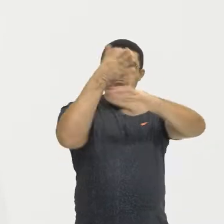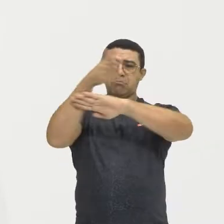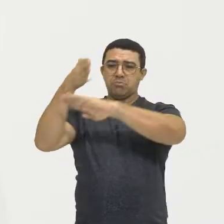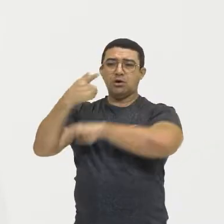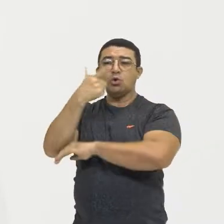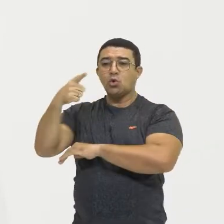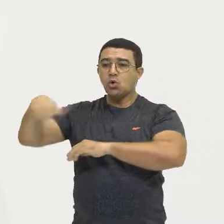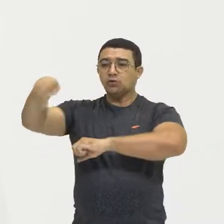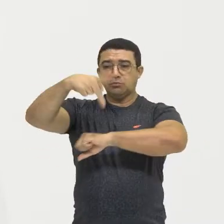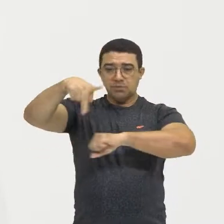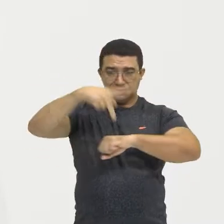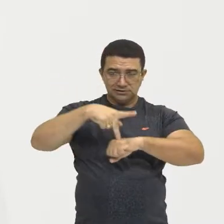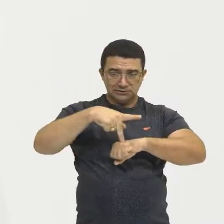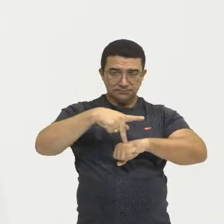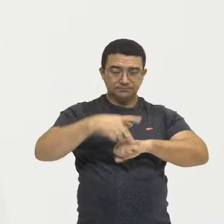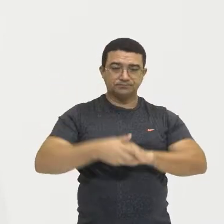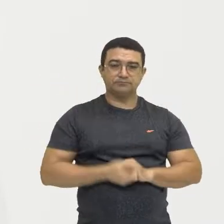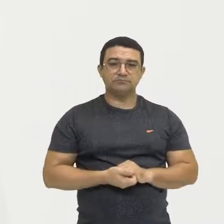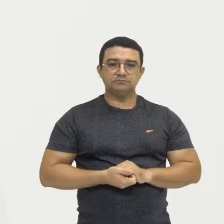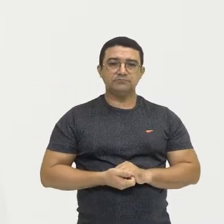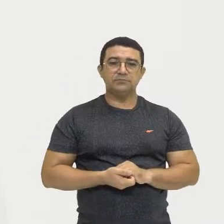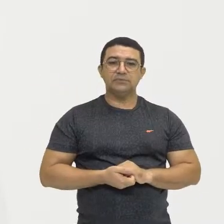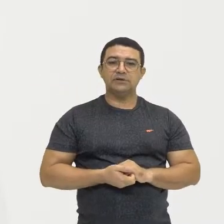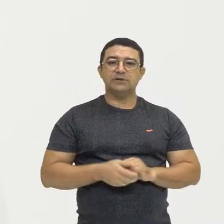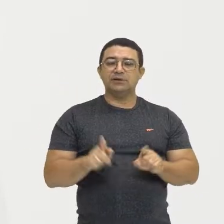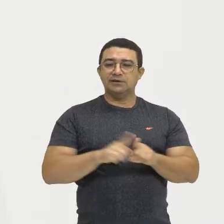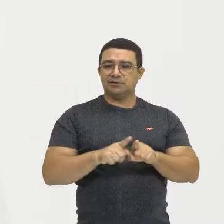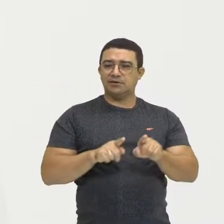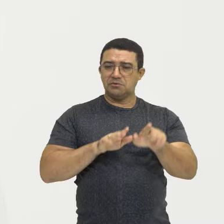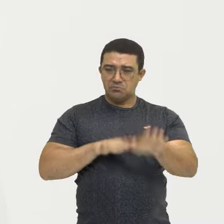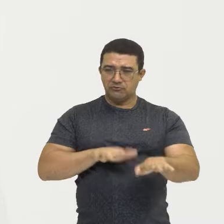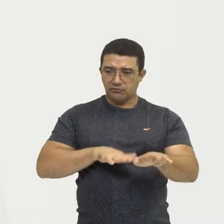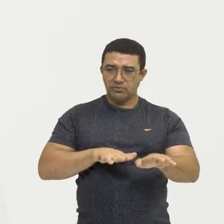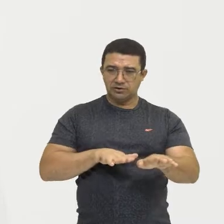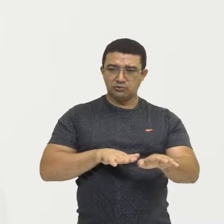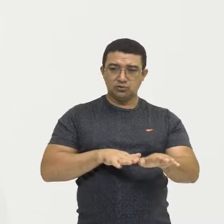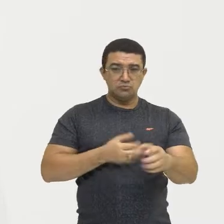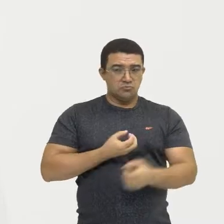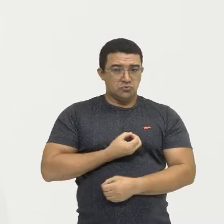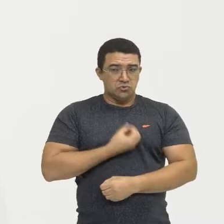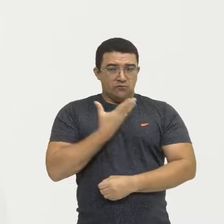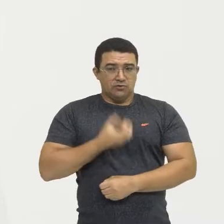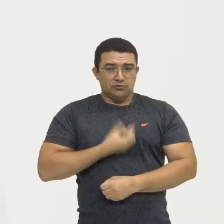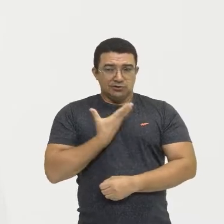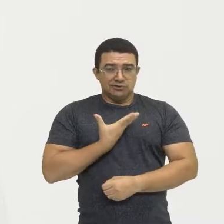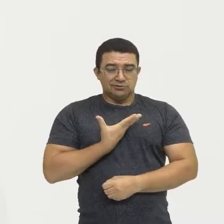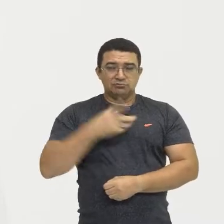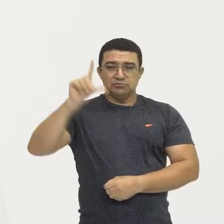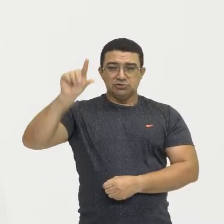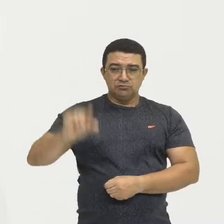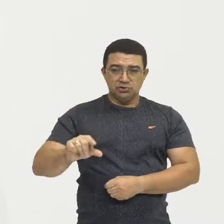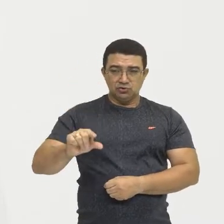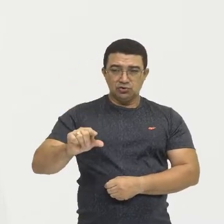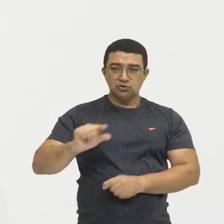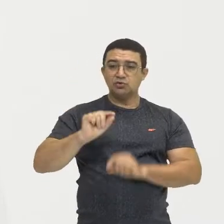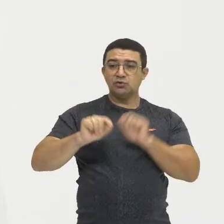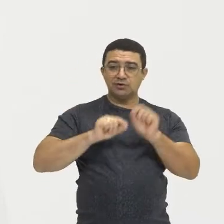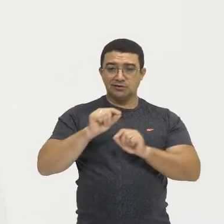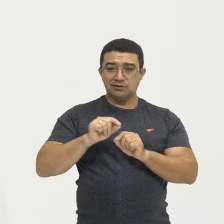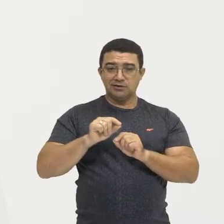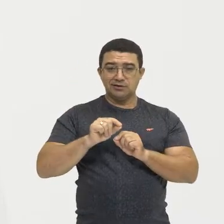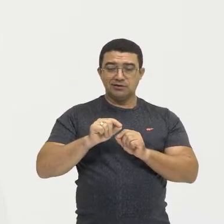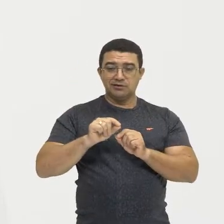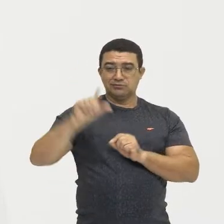E ele tem o seu declínio, né? O seu auge é ali, né? Quando ele começa no século XI,